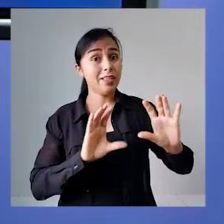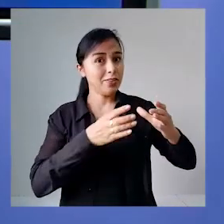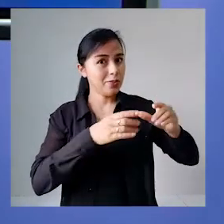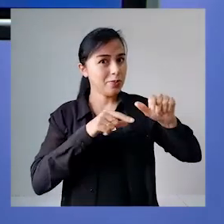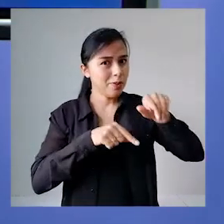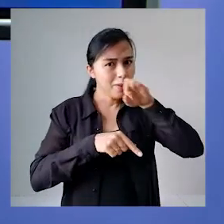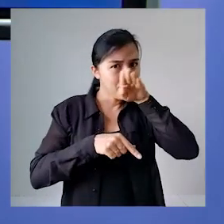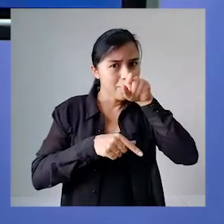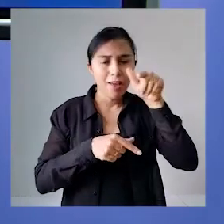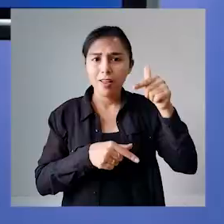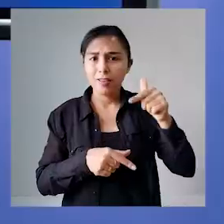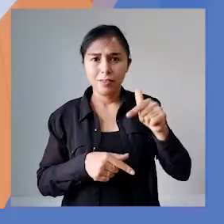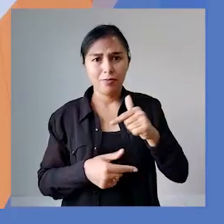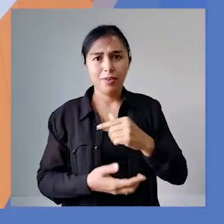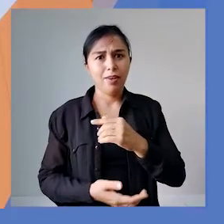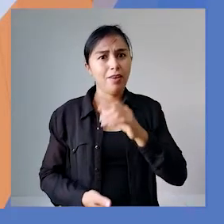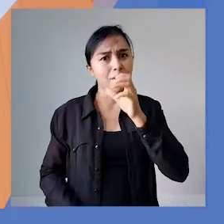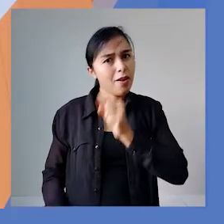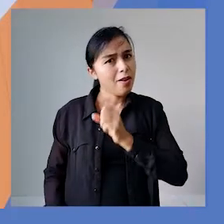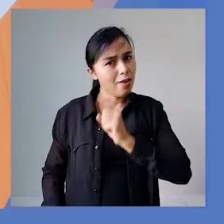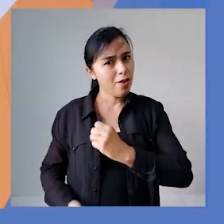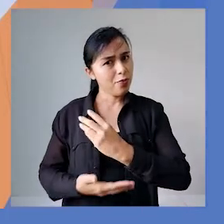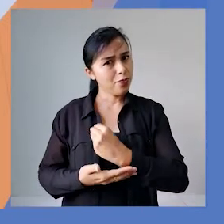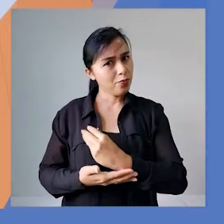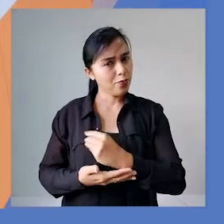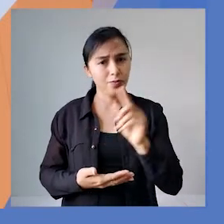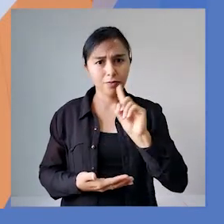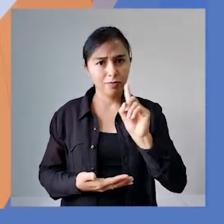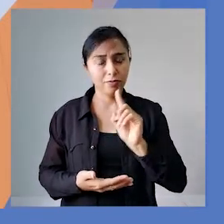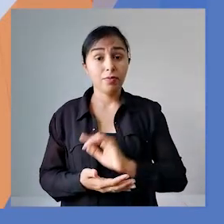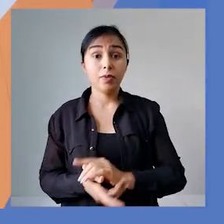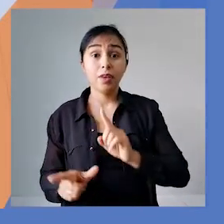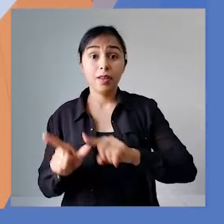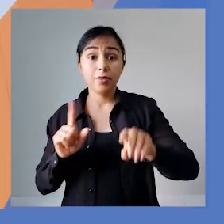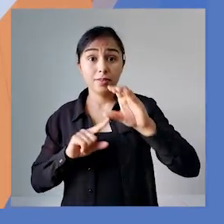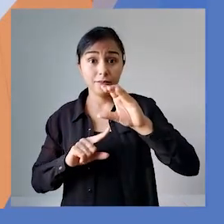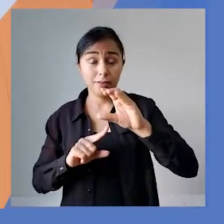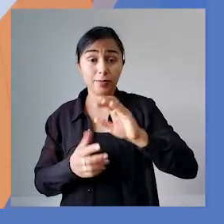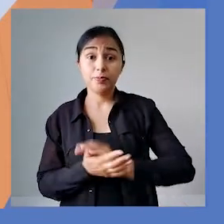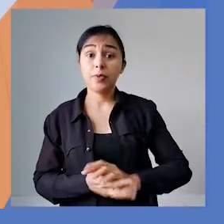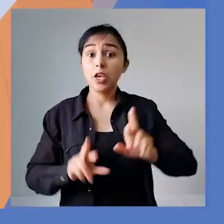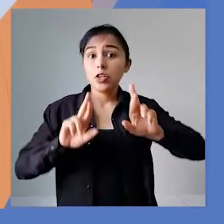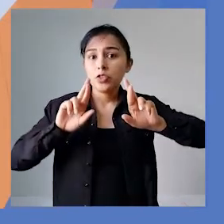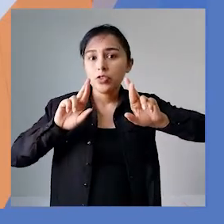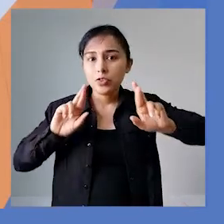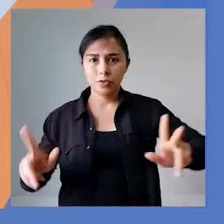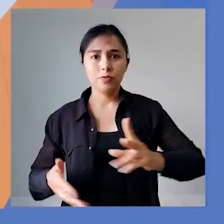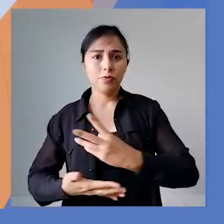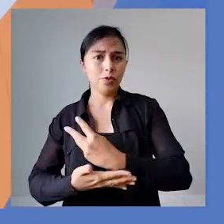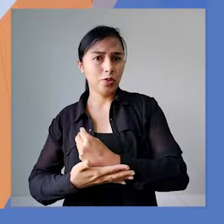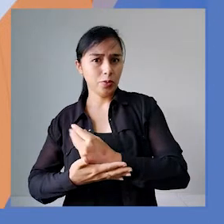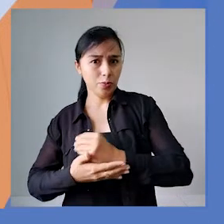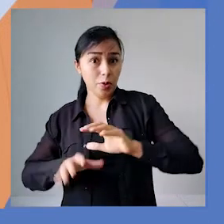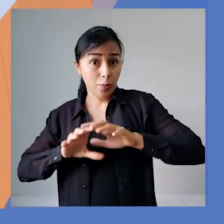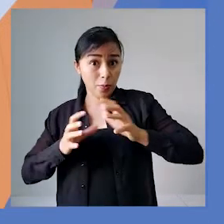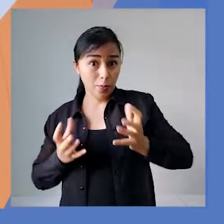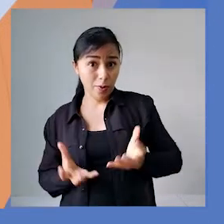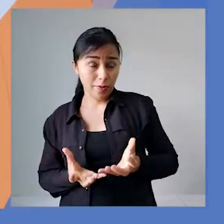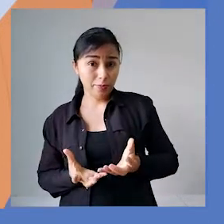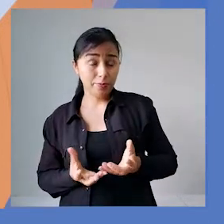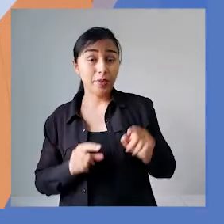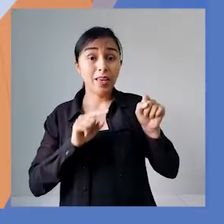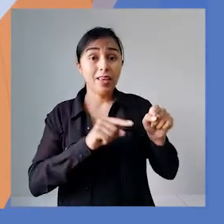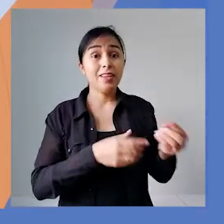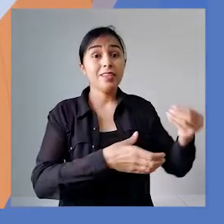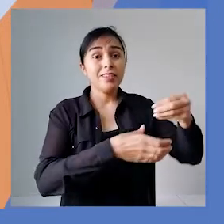filhotes. Letra C, diferentemente dos mamíferos placentários, seus embriões realizam trocas gasosas